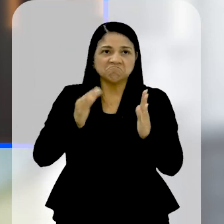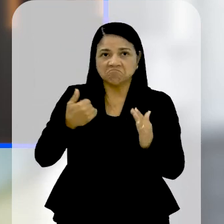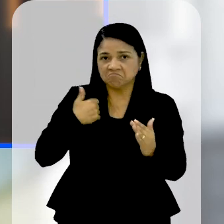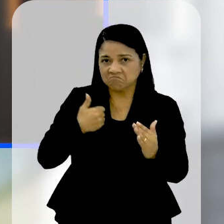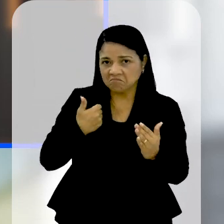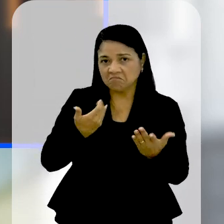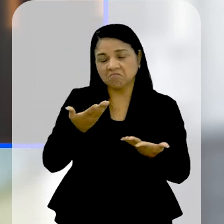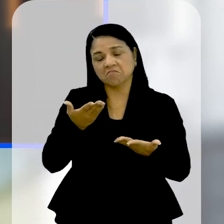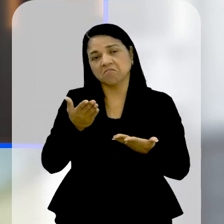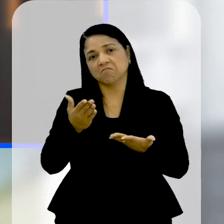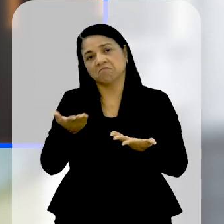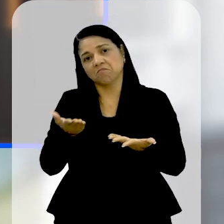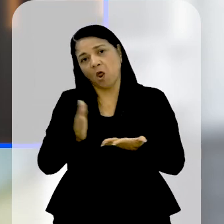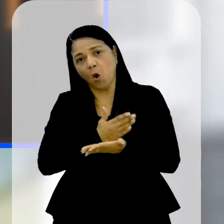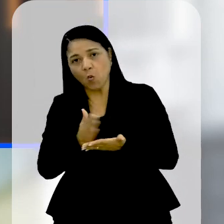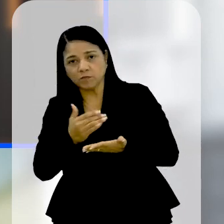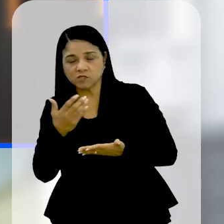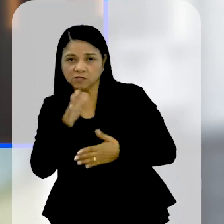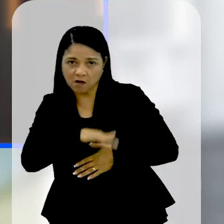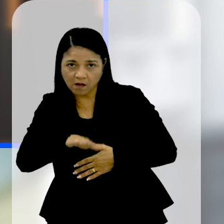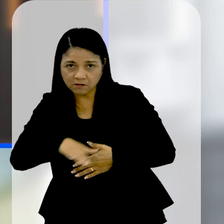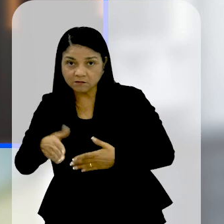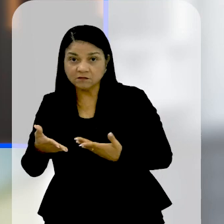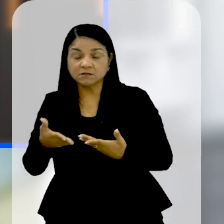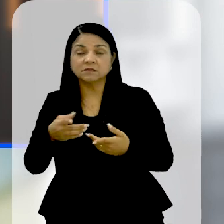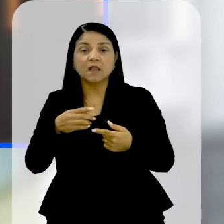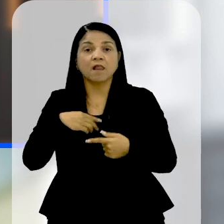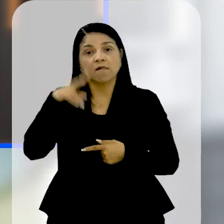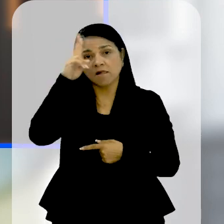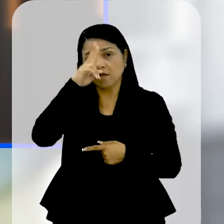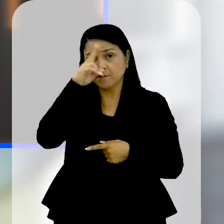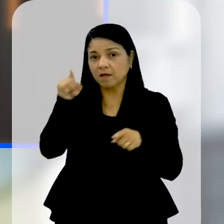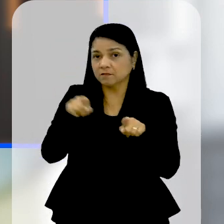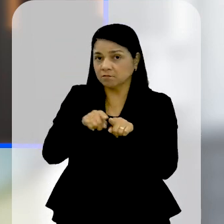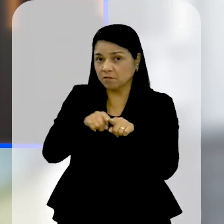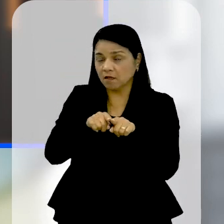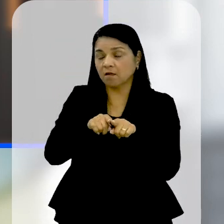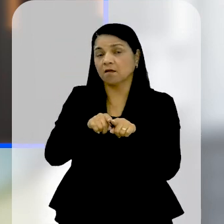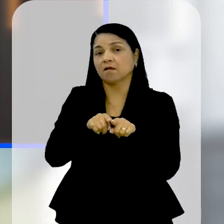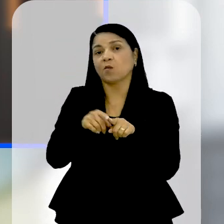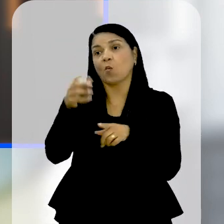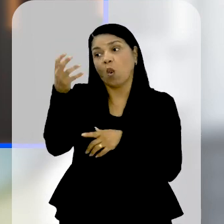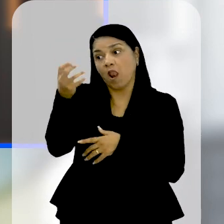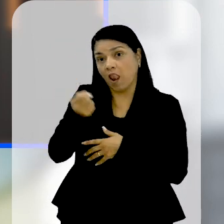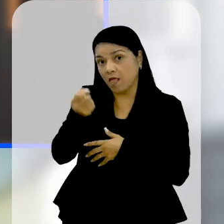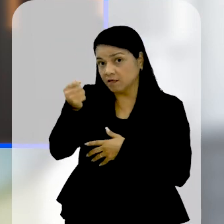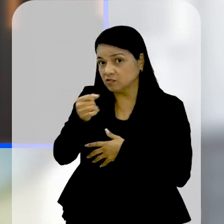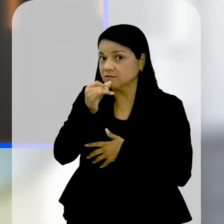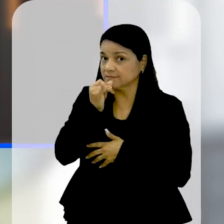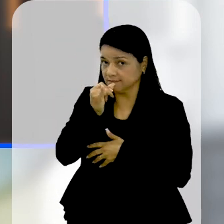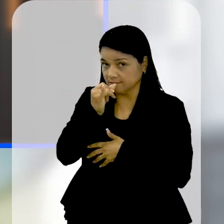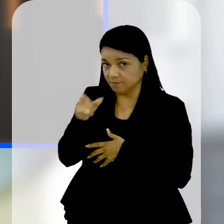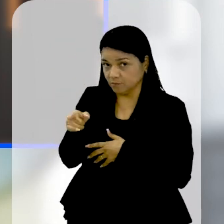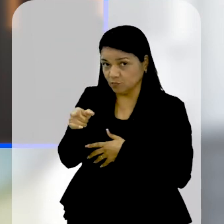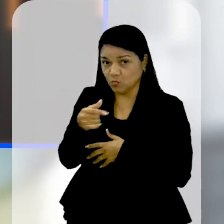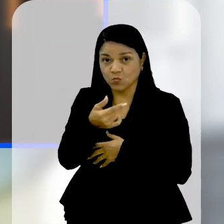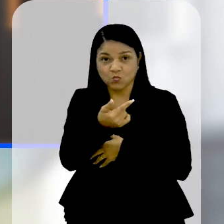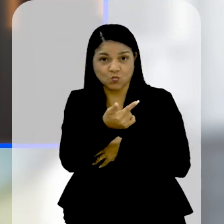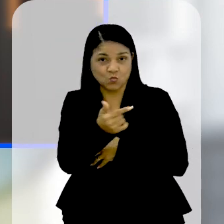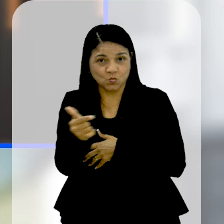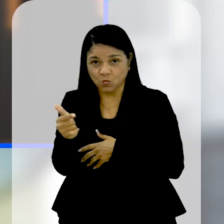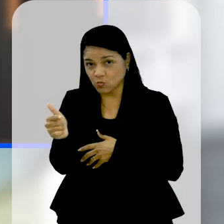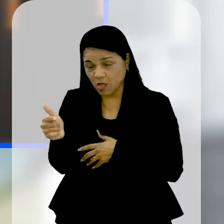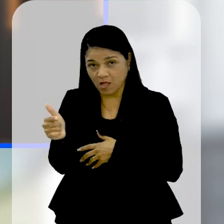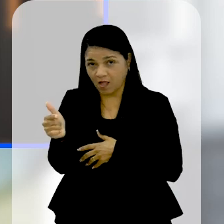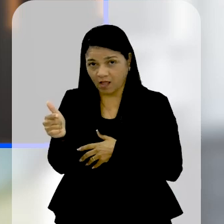determinado momento para algumas crianças. E a gente lembrar também que a gente falou aqui sobre o leite, por exemplo, que a gente